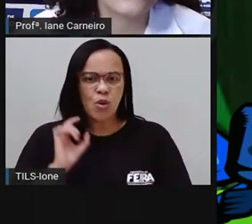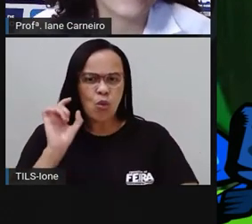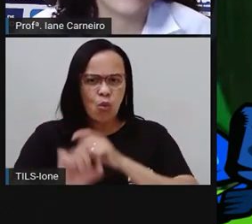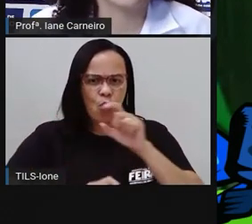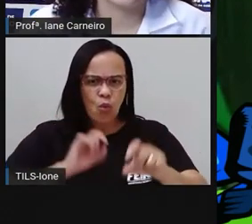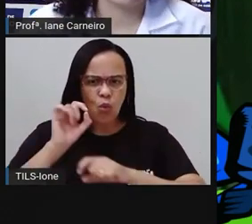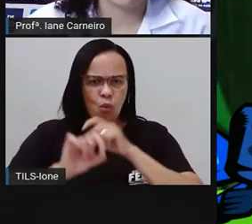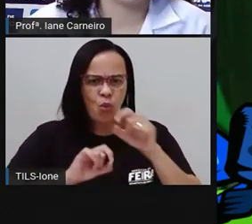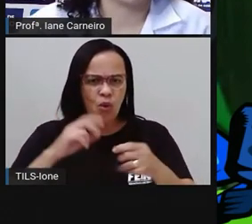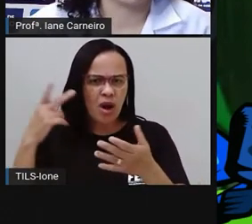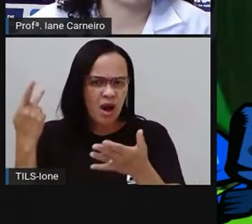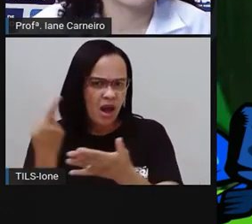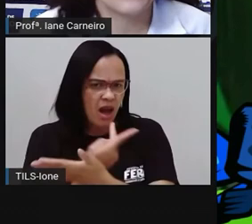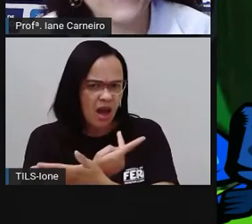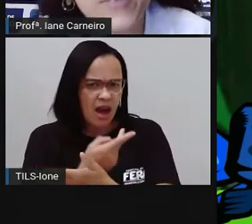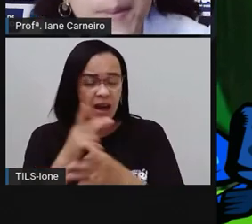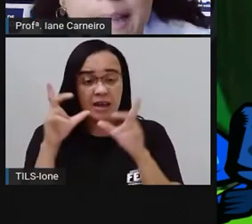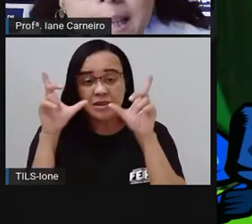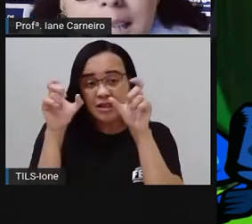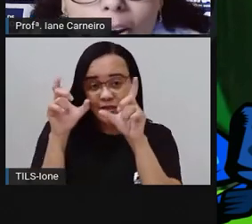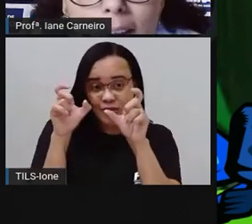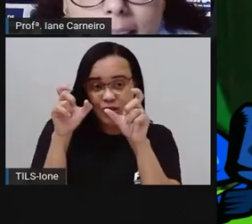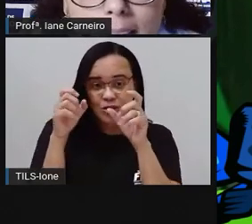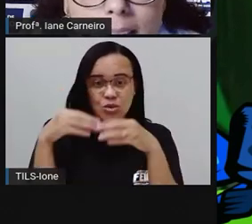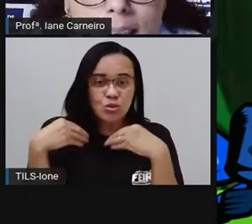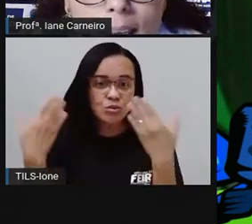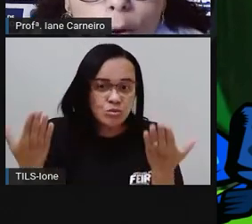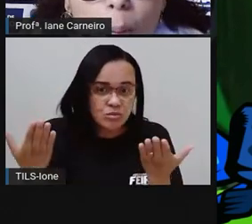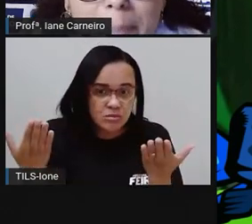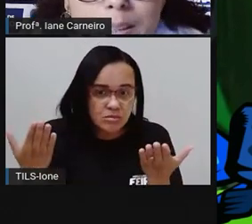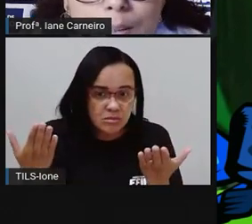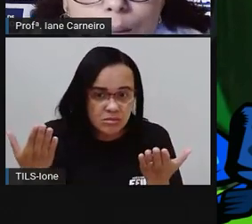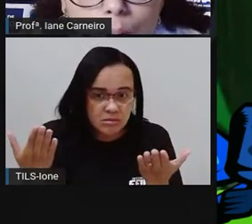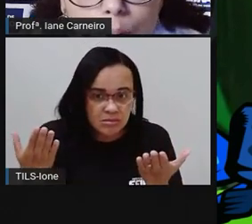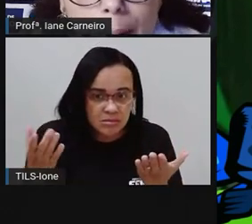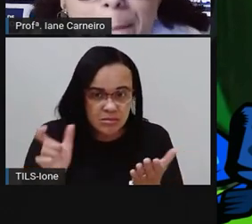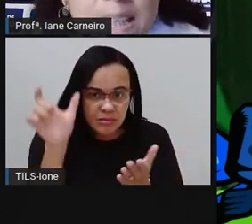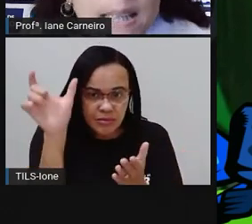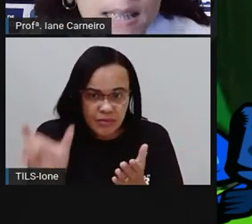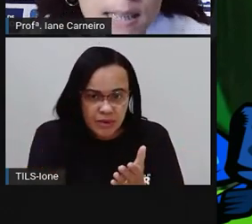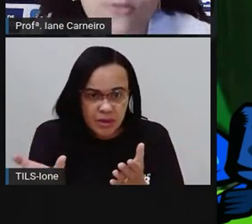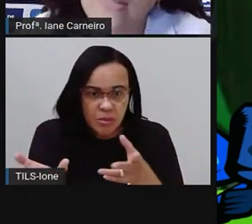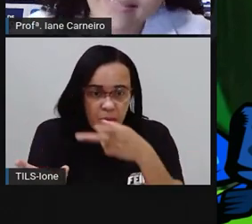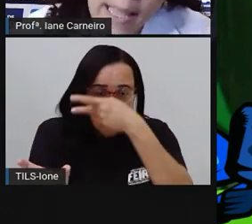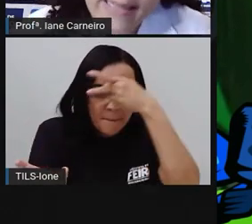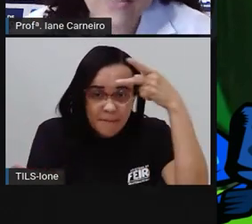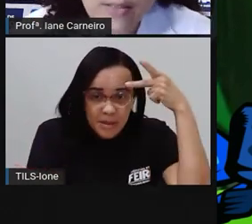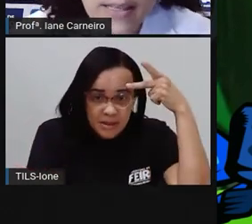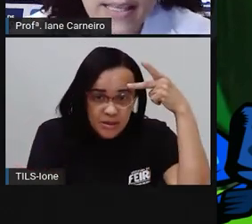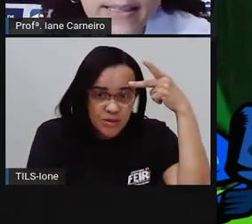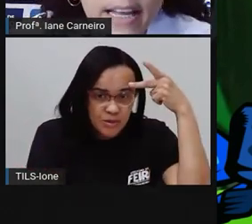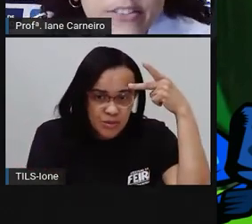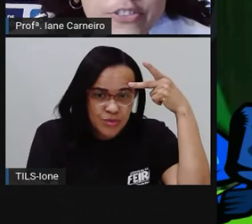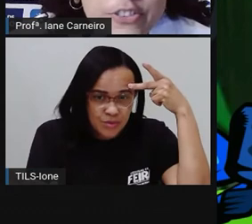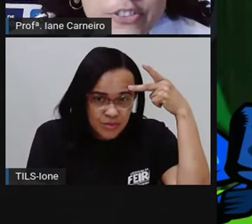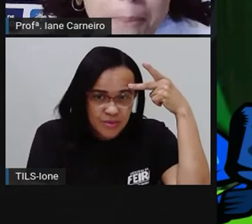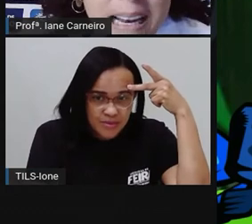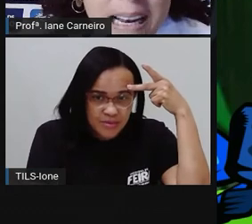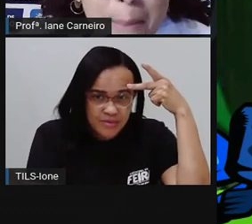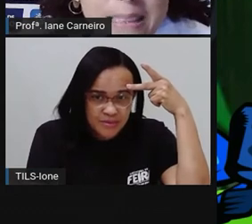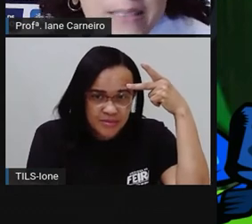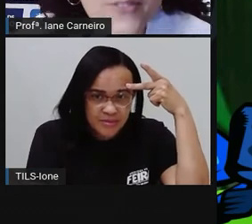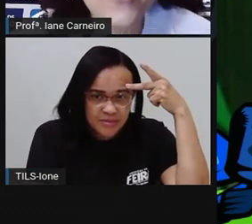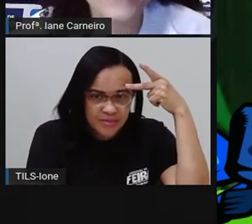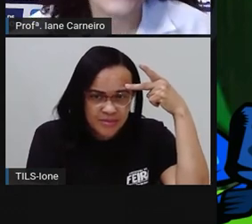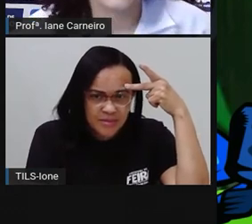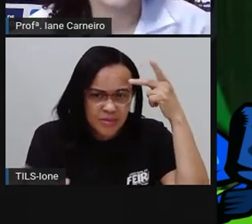que está de errado na imagem? Vamos analisar, olha aí. Uma pessoa pintando. Até aí tá tudo ok. Tem a tinta, mas ela